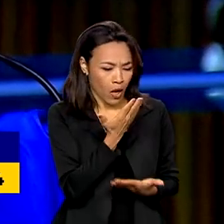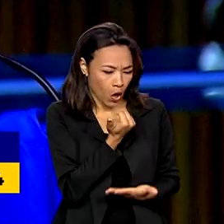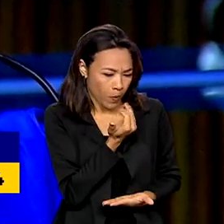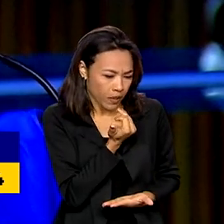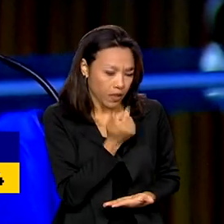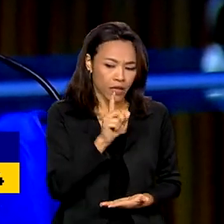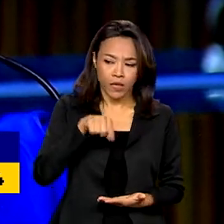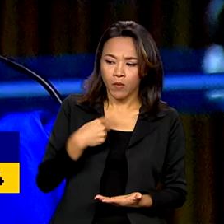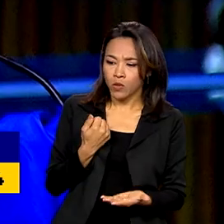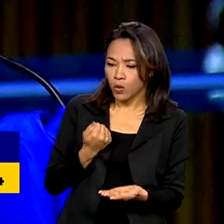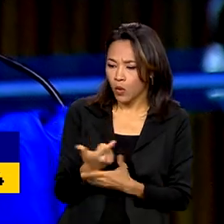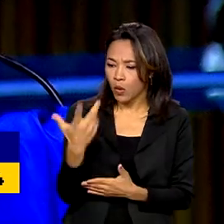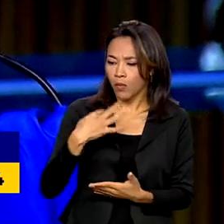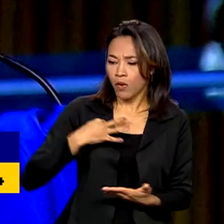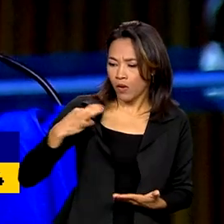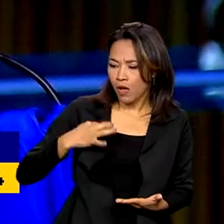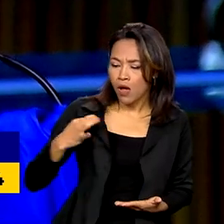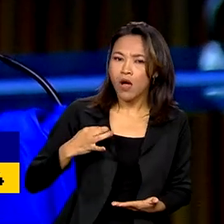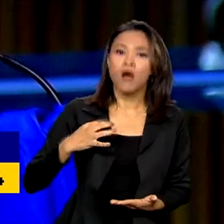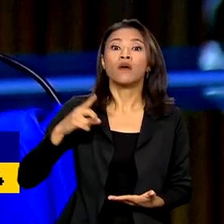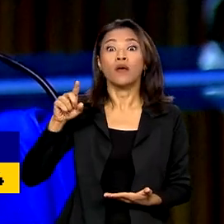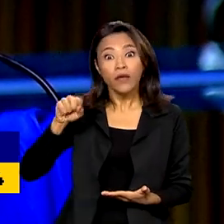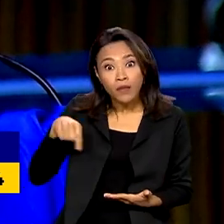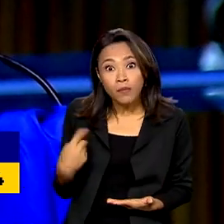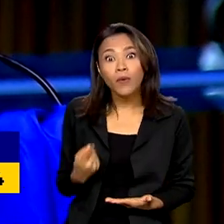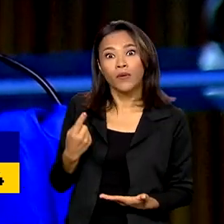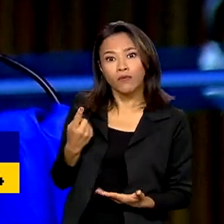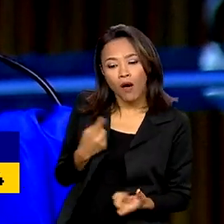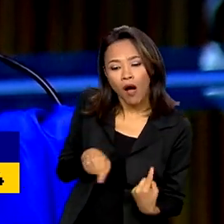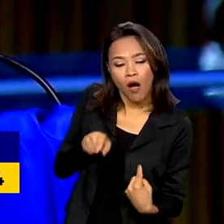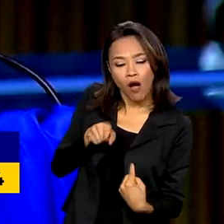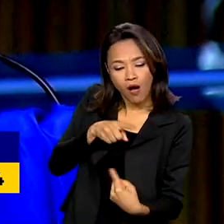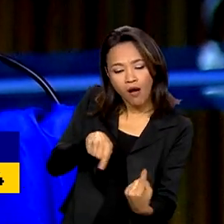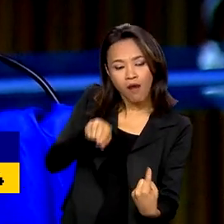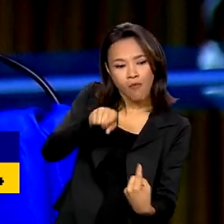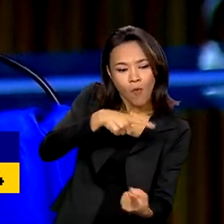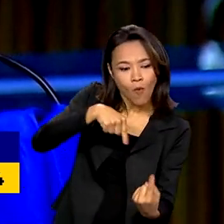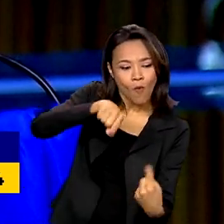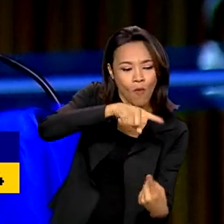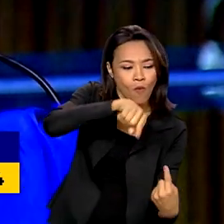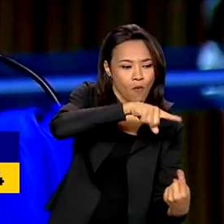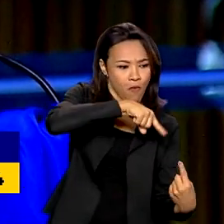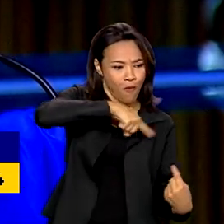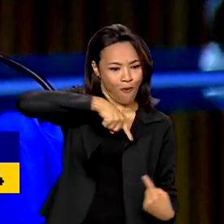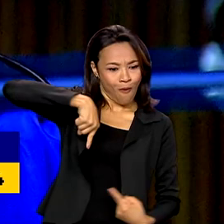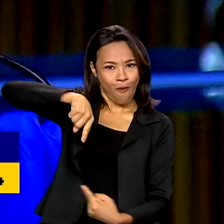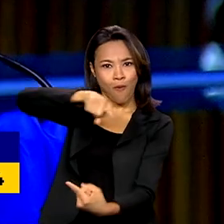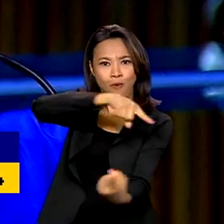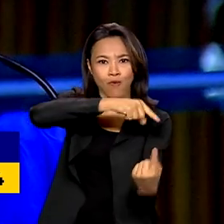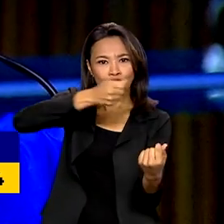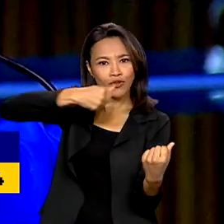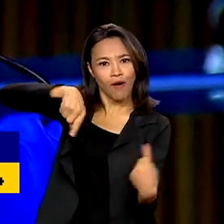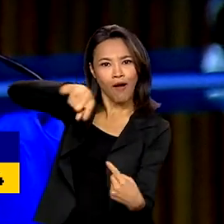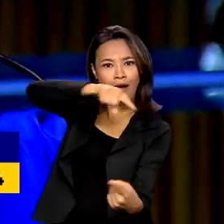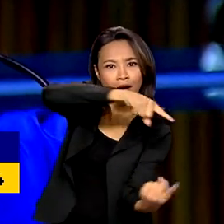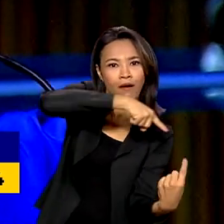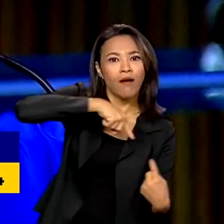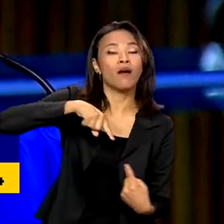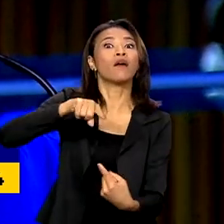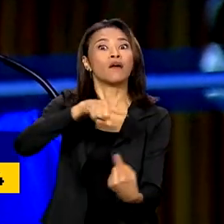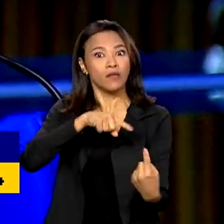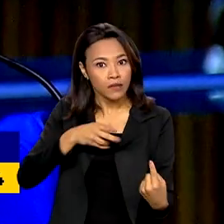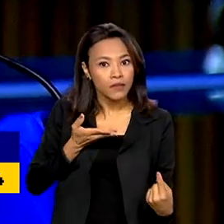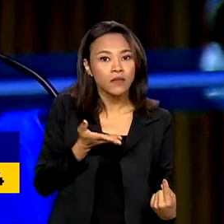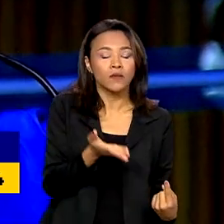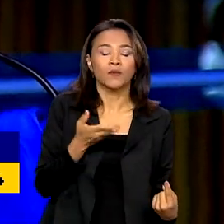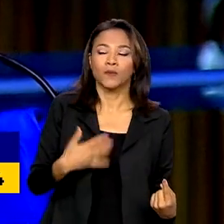comprar o que vestir, ele faz o comércio voltar a funcionar. Quando o comércio começa a funcionar, o comércio